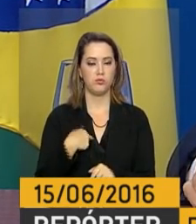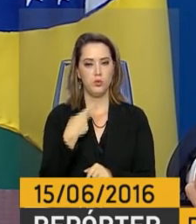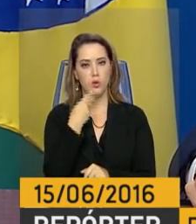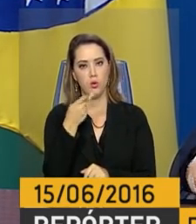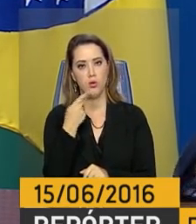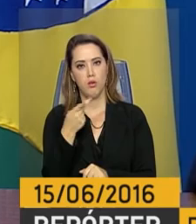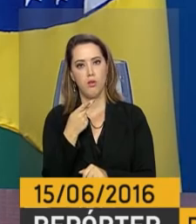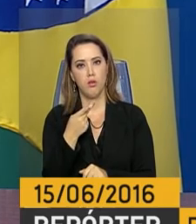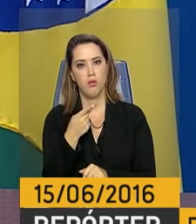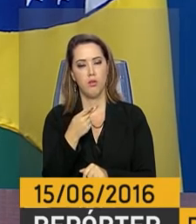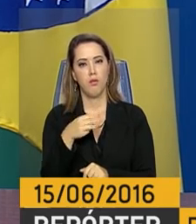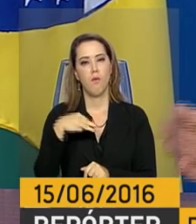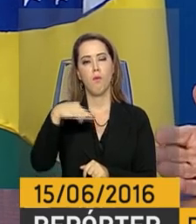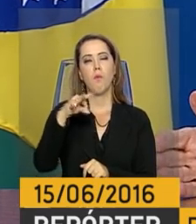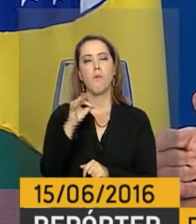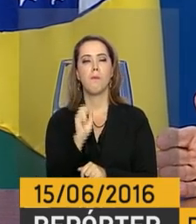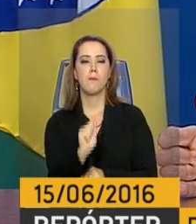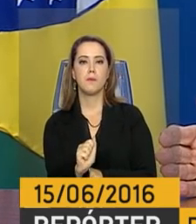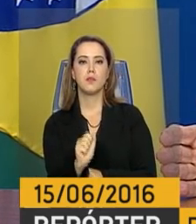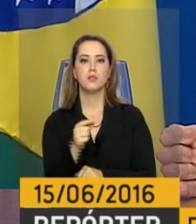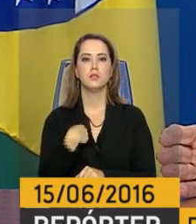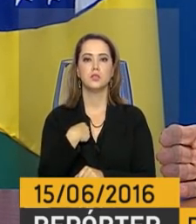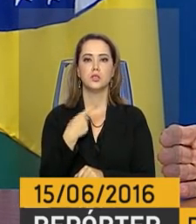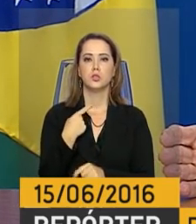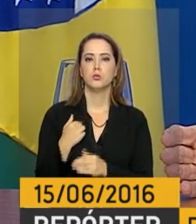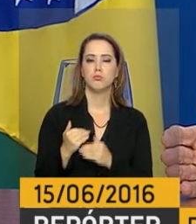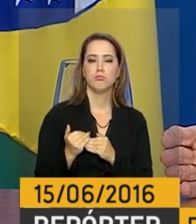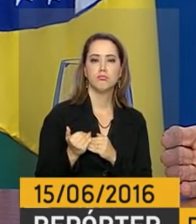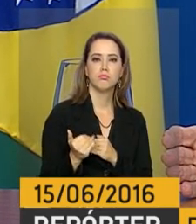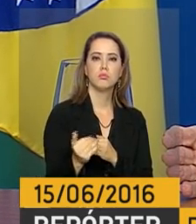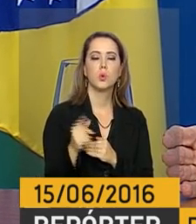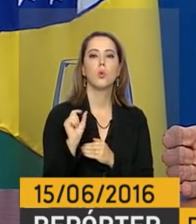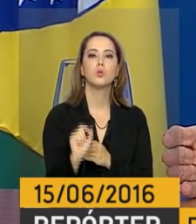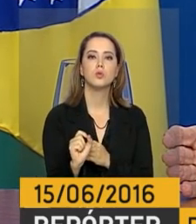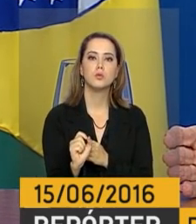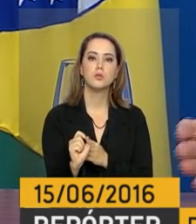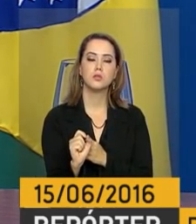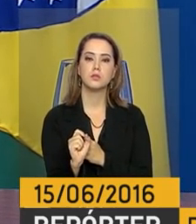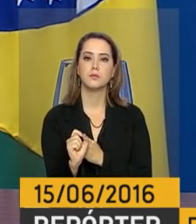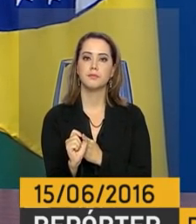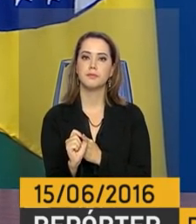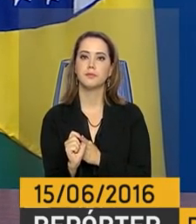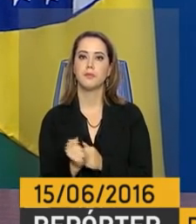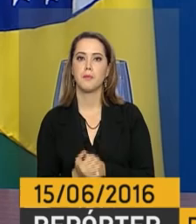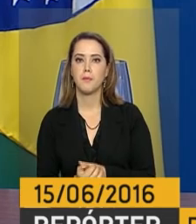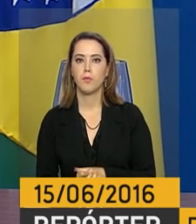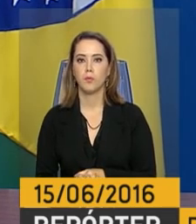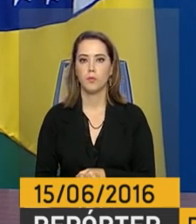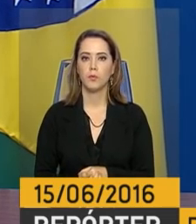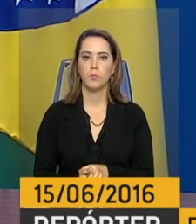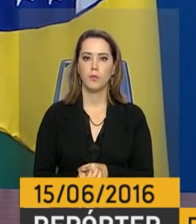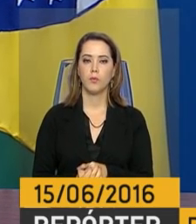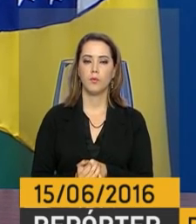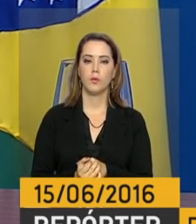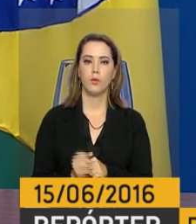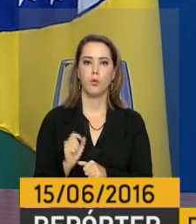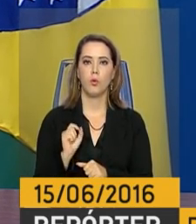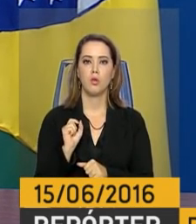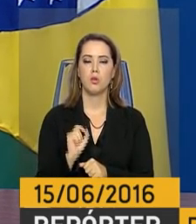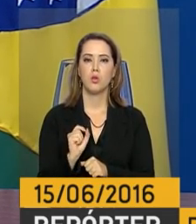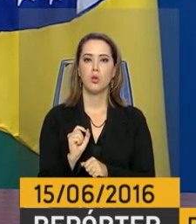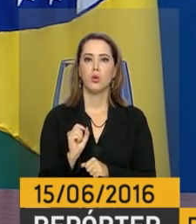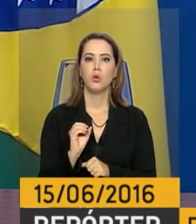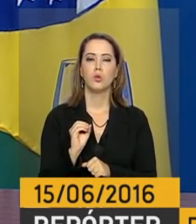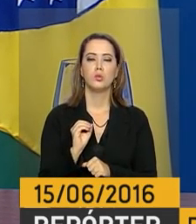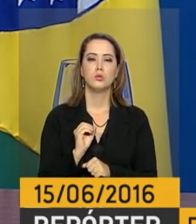primário, eu não estou partindo do pressuposto de que eh o